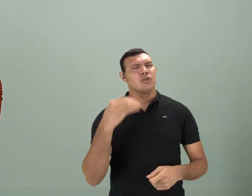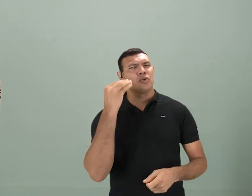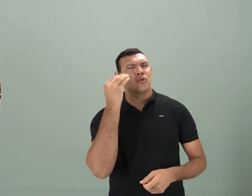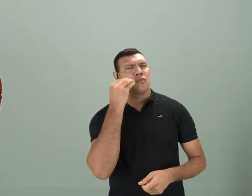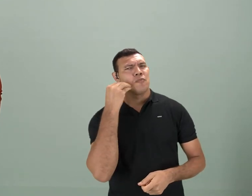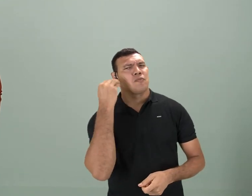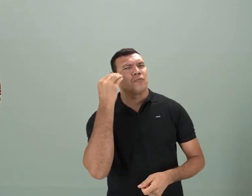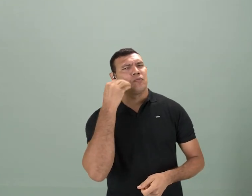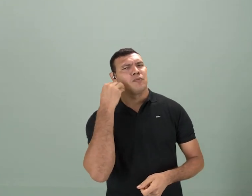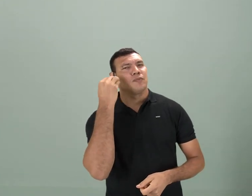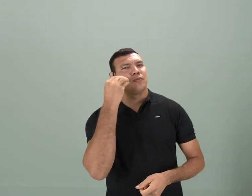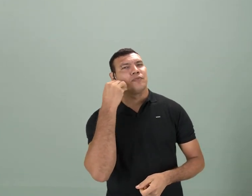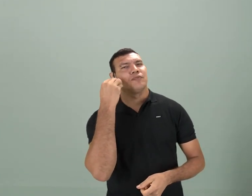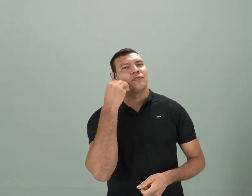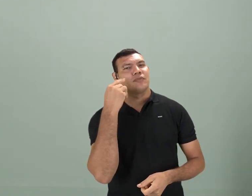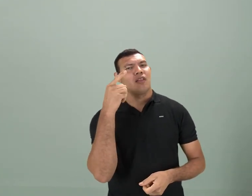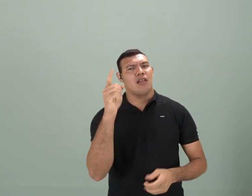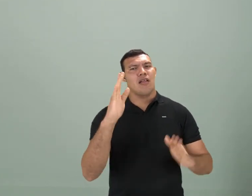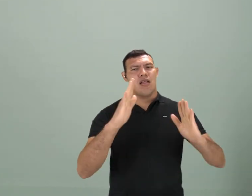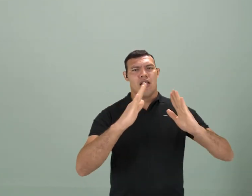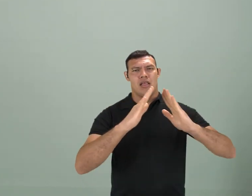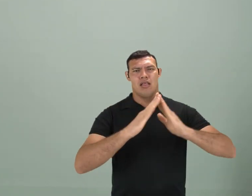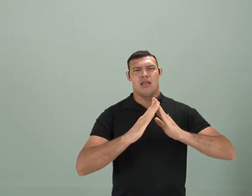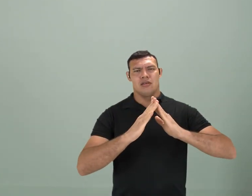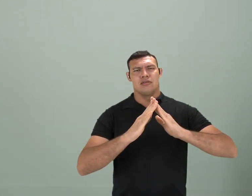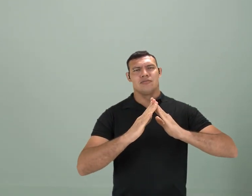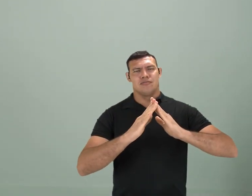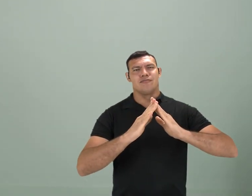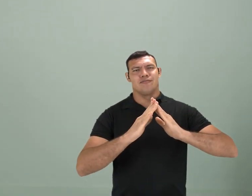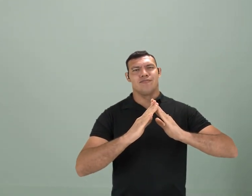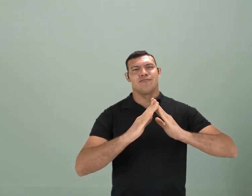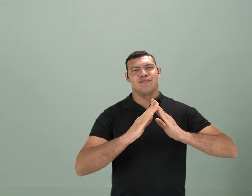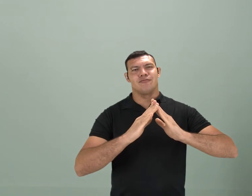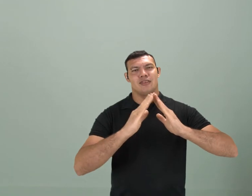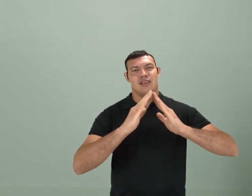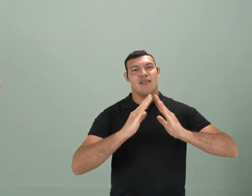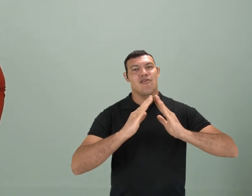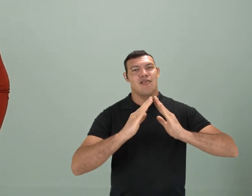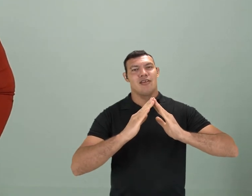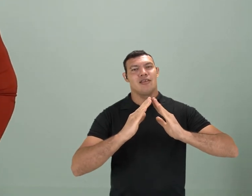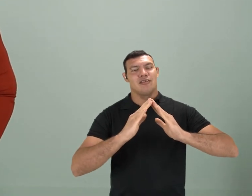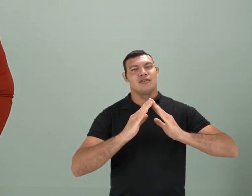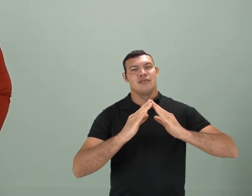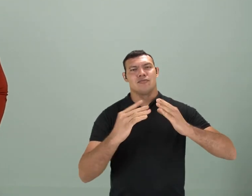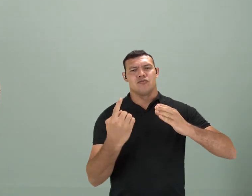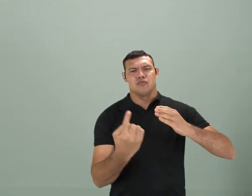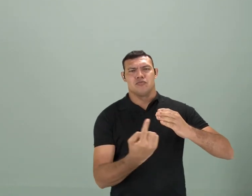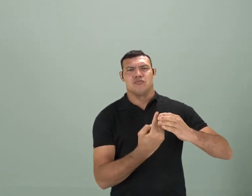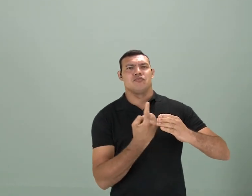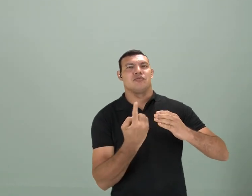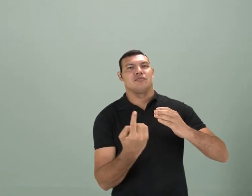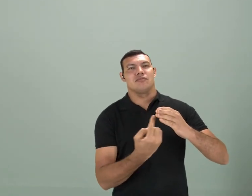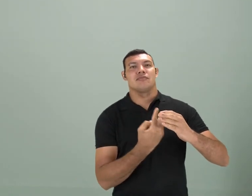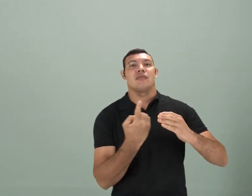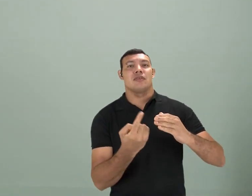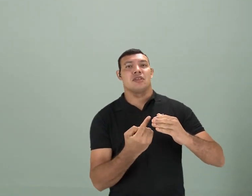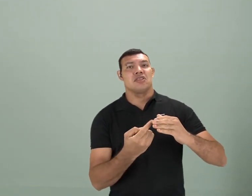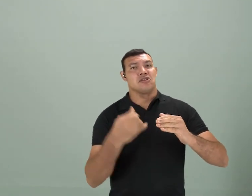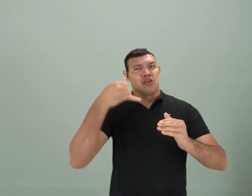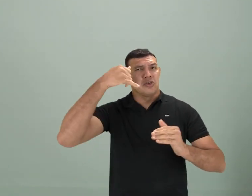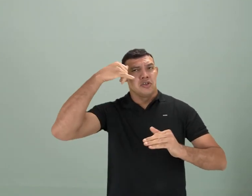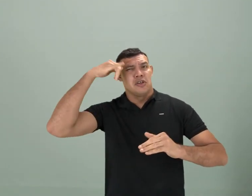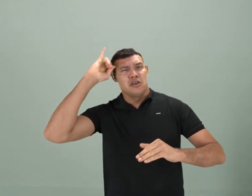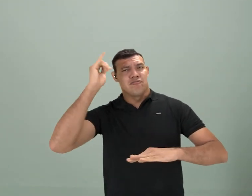estão aí, confinados nas suas casas, isolados, perdão, não, essa palavra confinado é muito forte. Então,